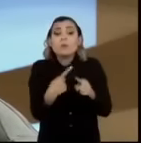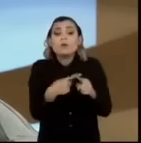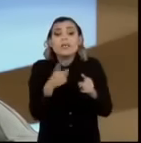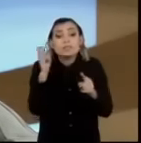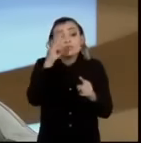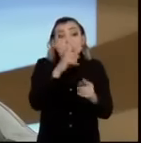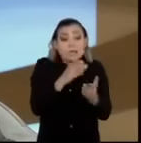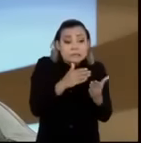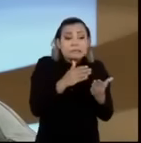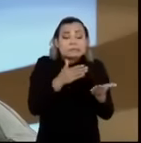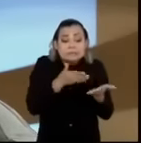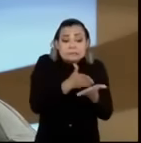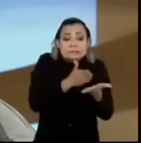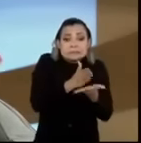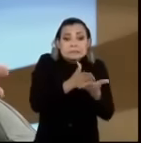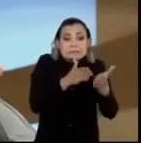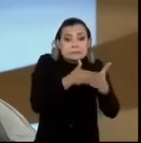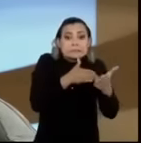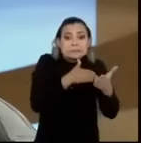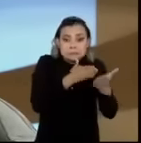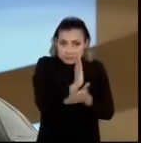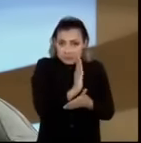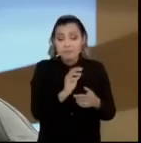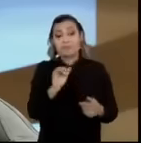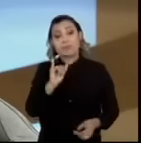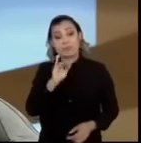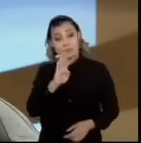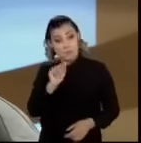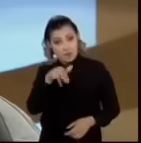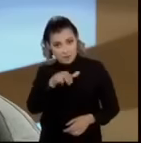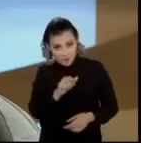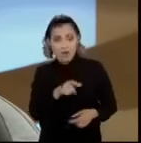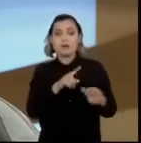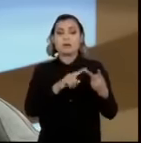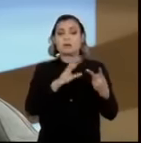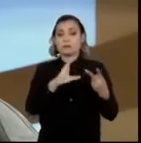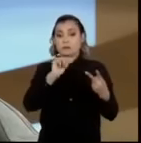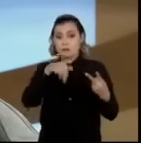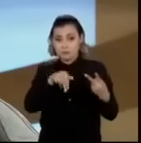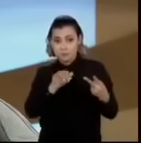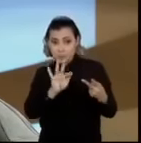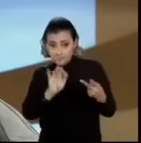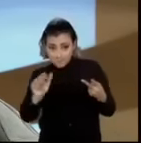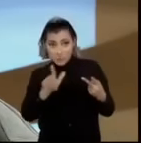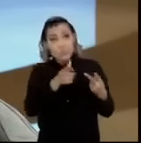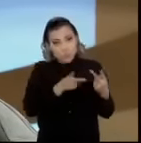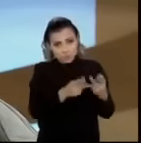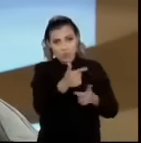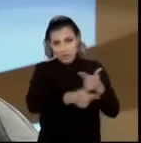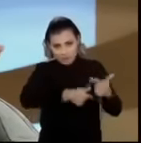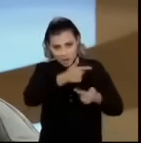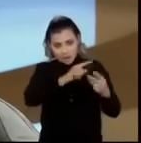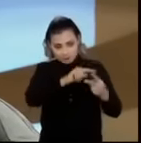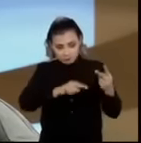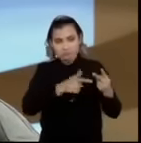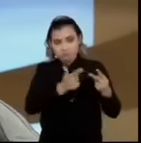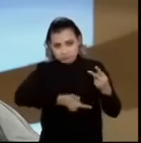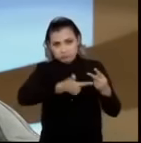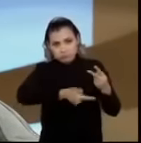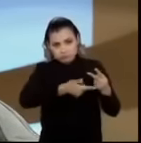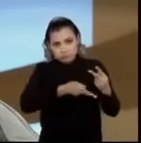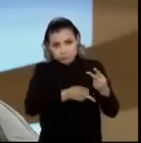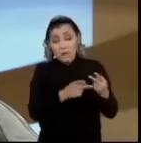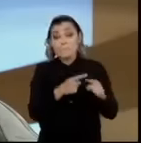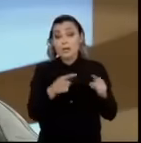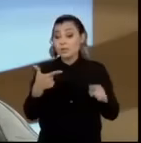dificuldade. O IBAMA e o ICMBio fizeram as suas operações, mas o fato é que há, sim, uma pressão continuada, como eu tenho dito, de